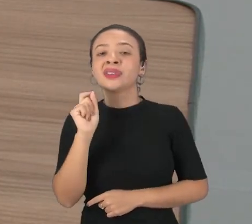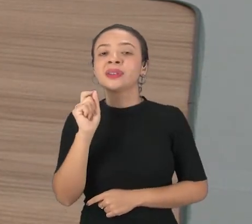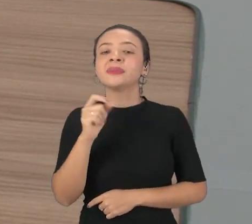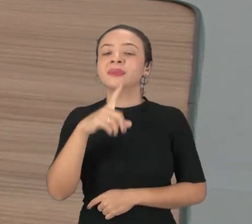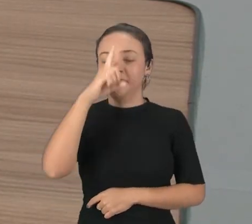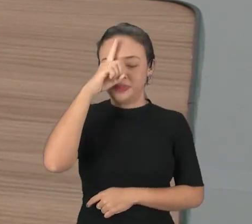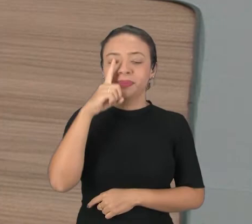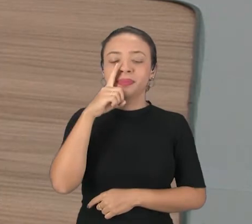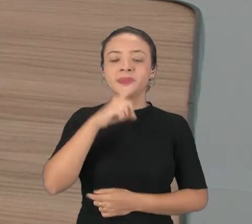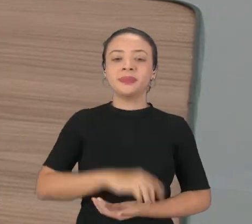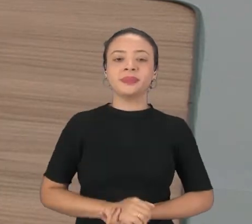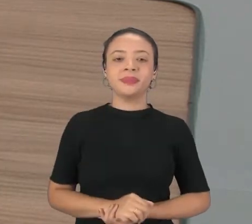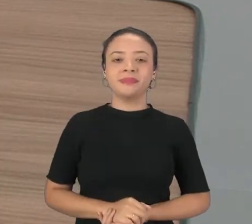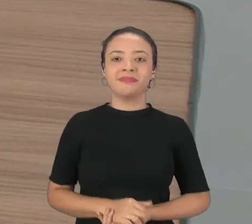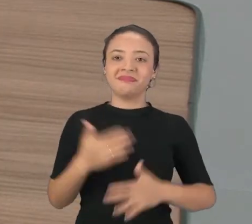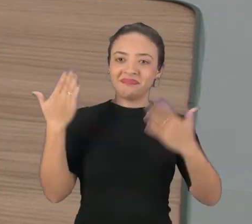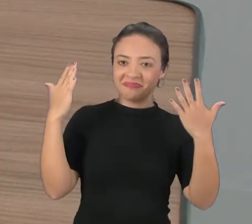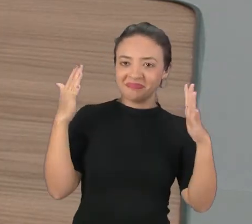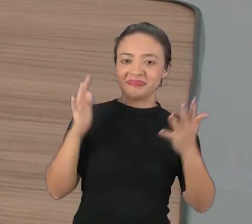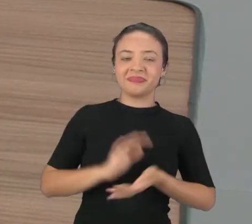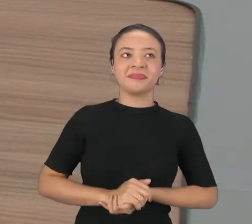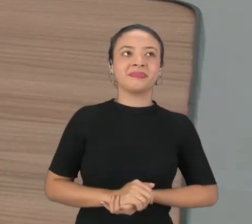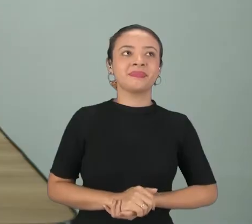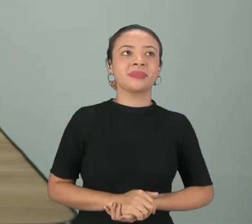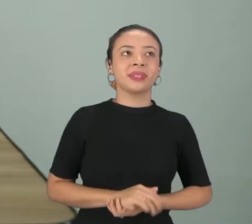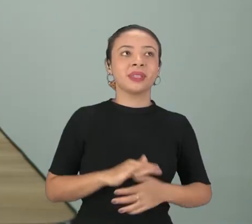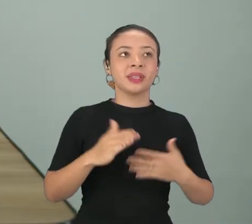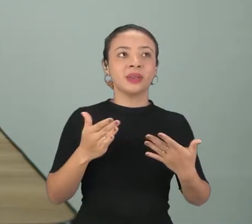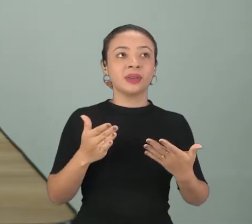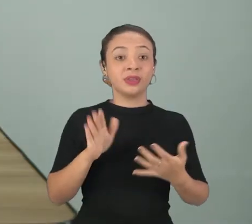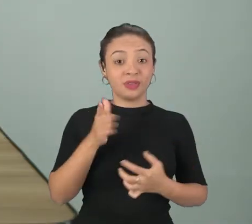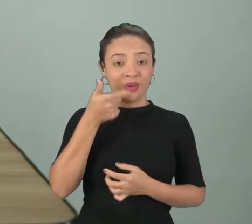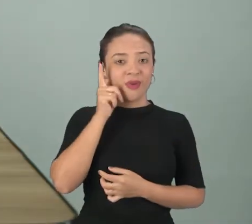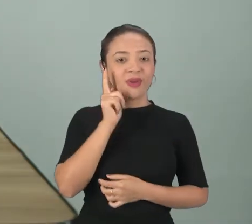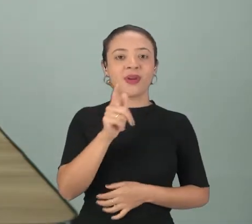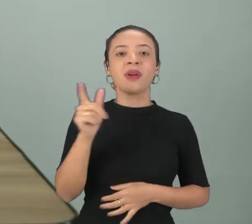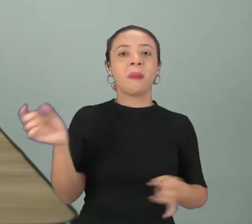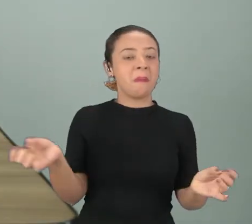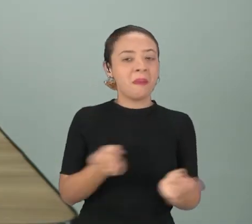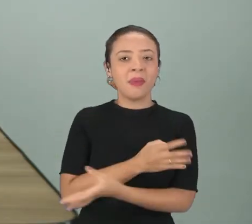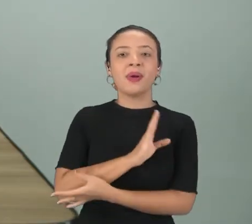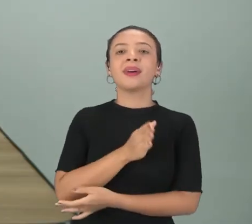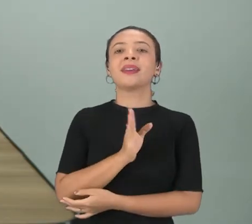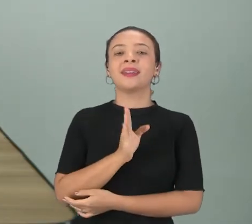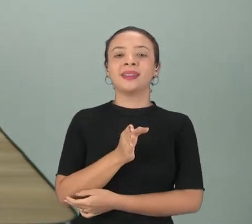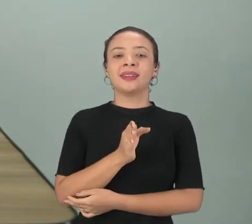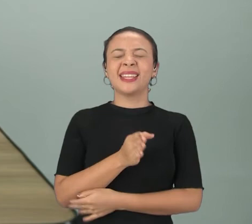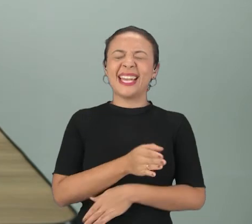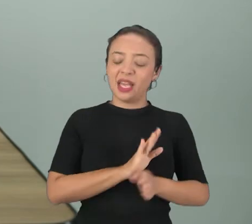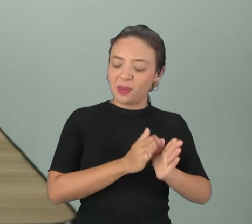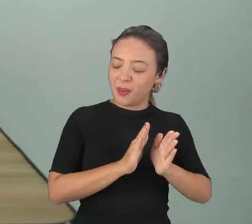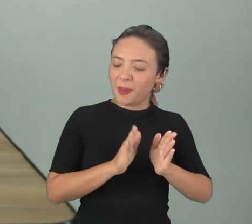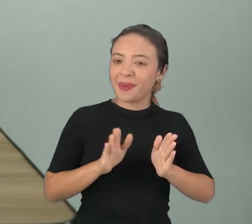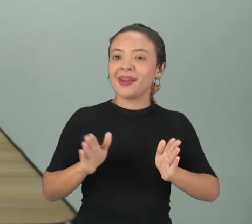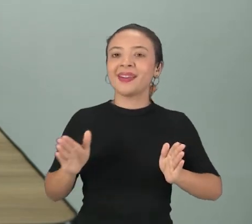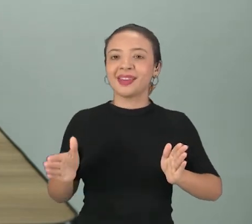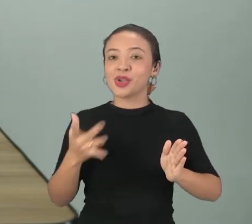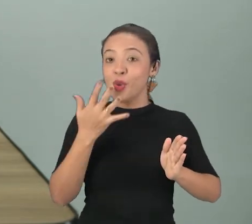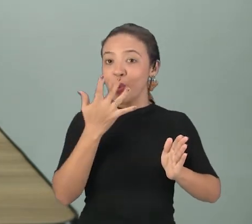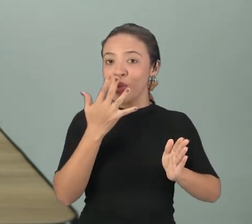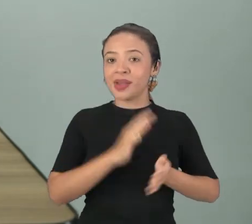azul amarelo muito bem nós conseguimos completar Aqui Esta sequência